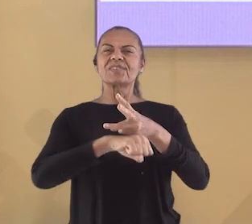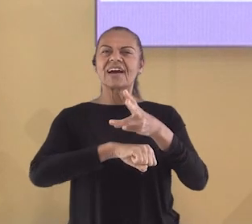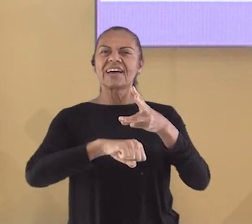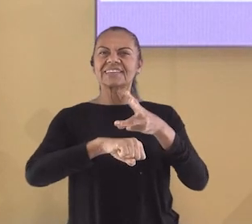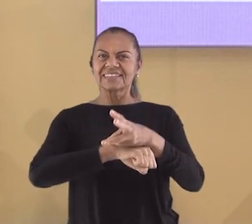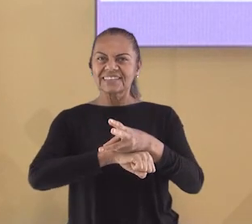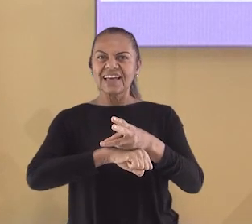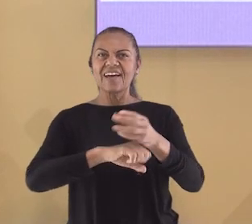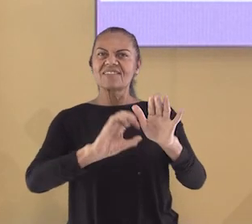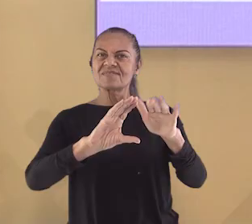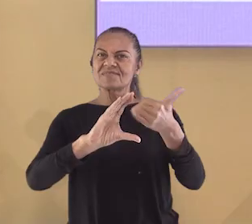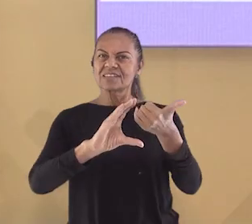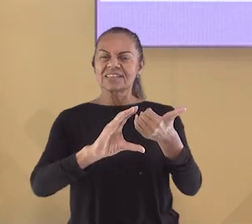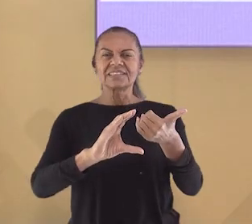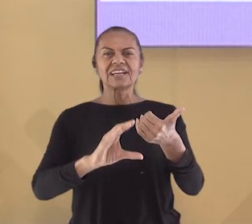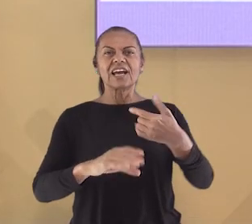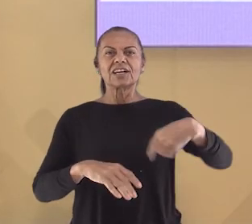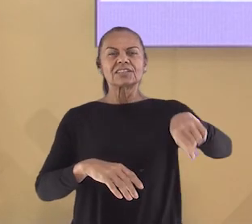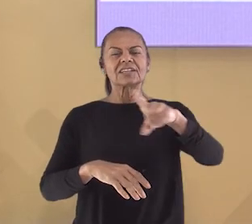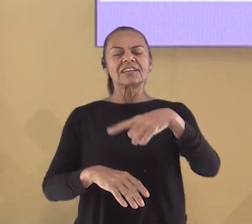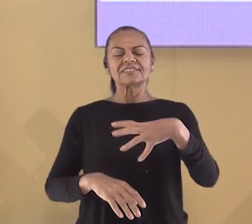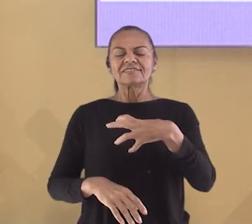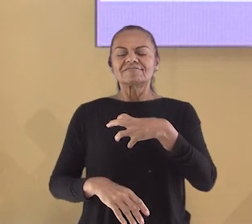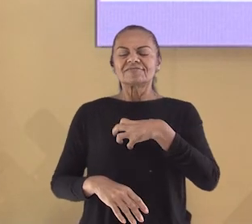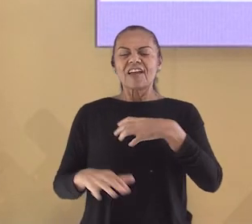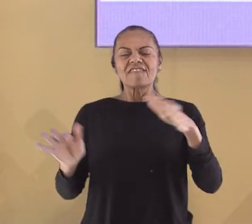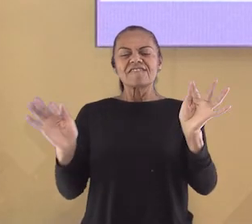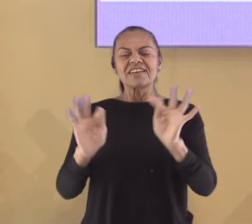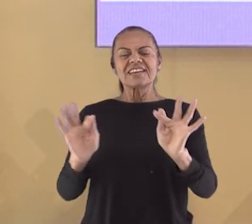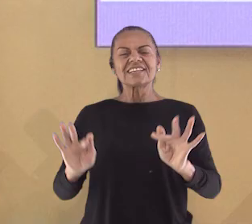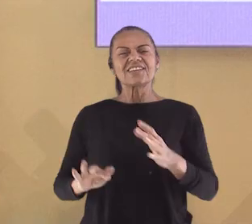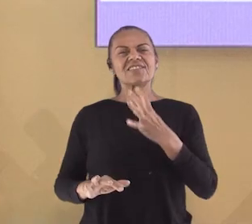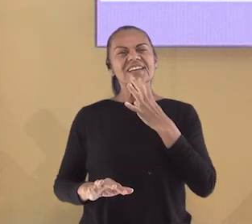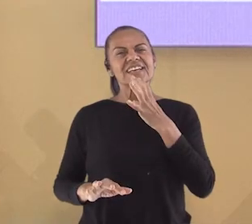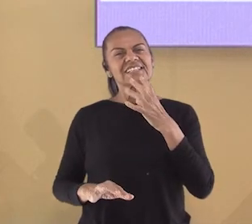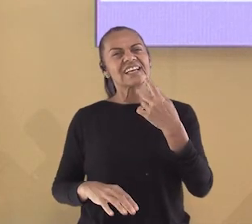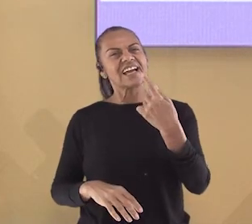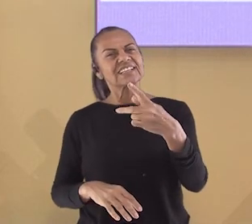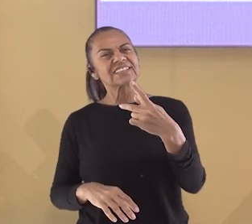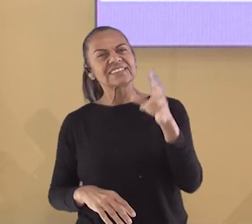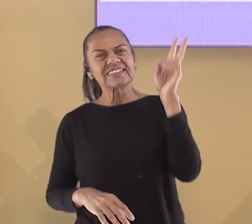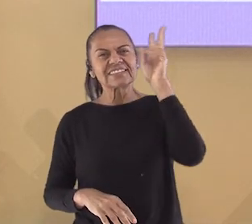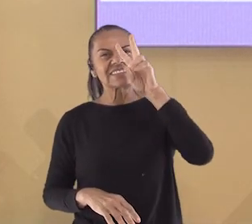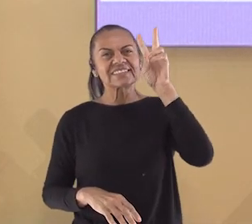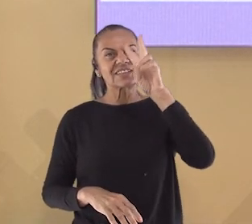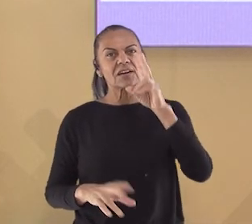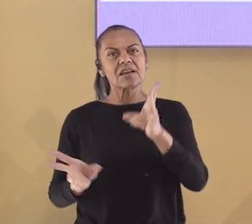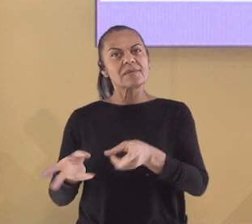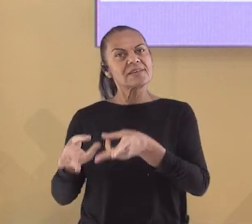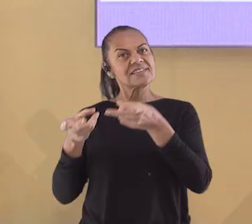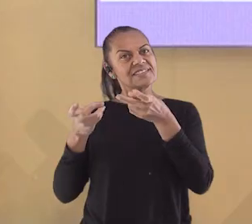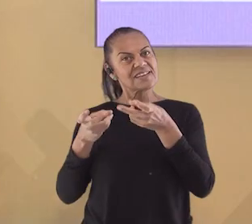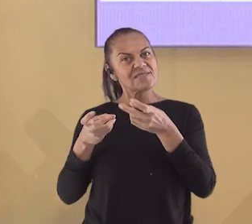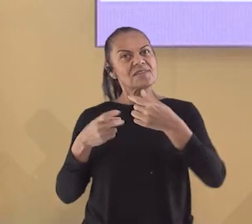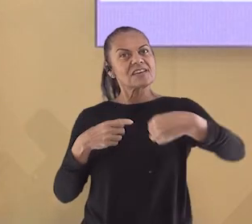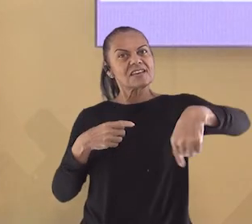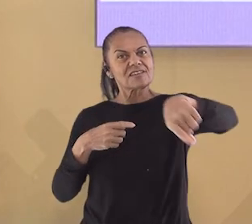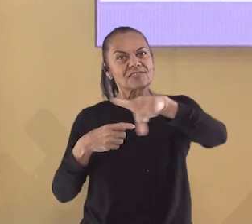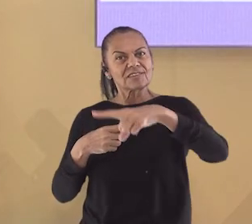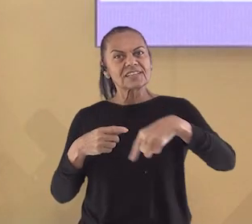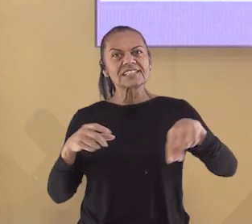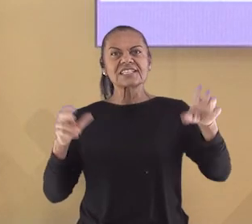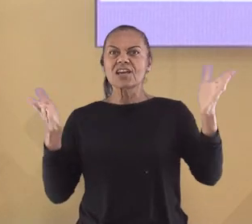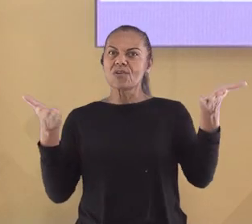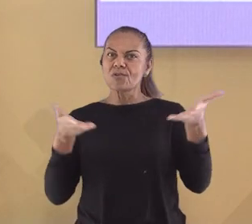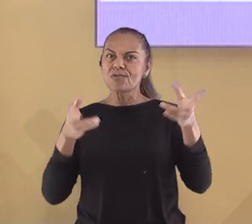muito felizes em conhecer a sua história no rito de iniciação e vamos perceber que você realmente entendeu o tema que